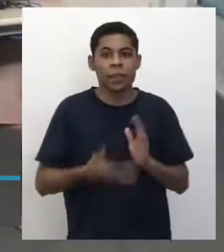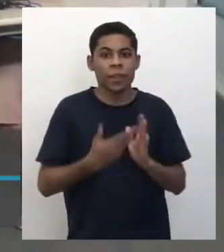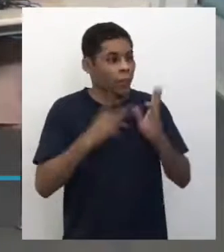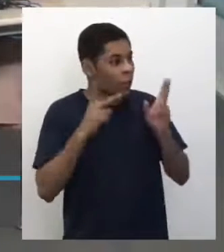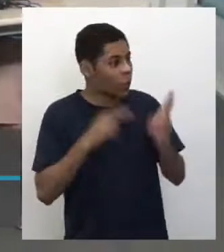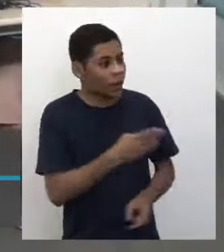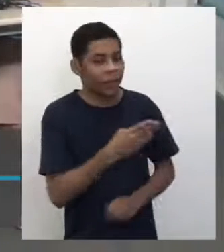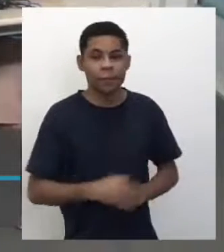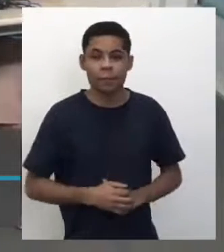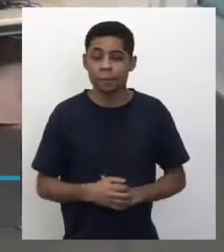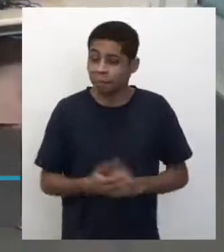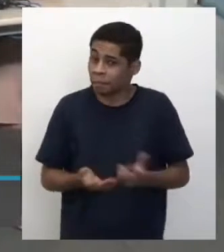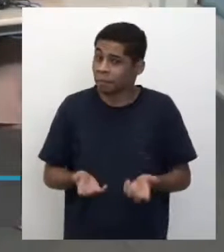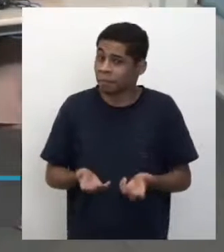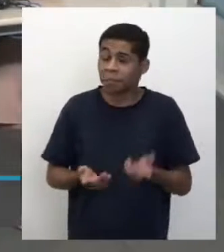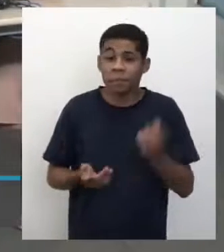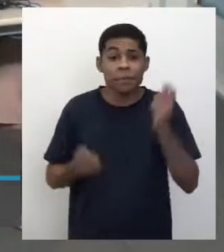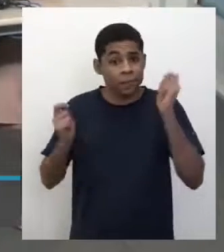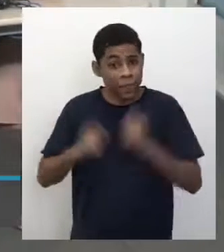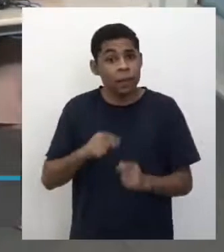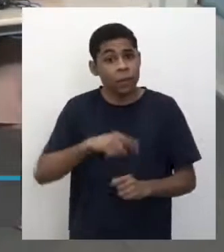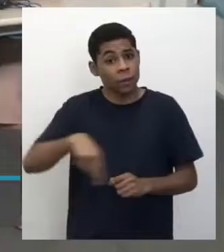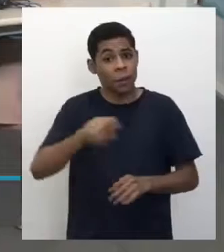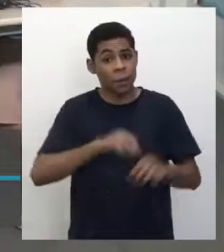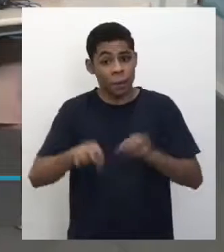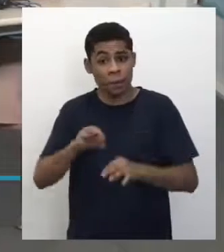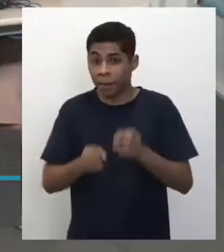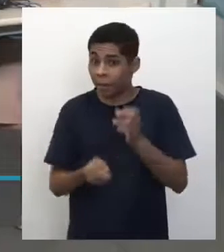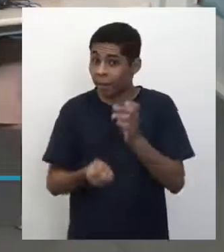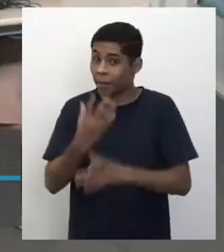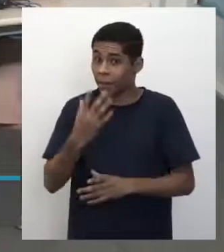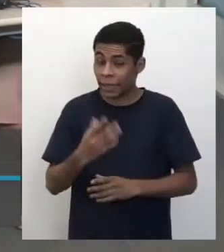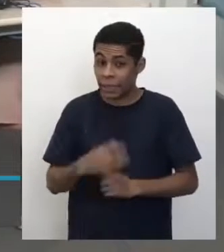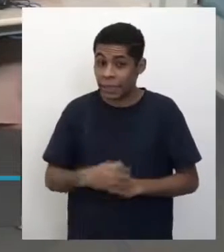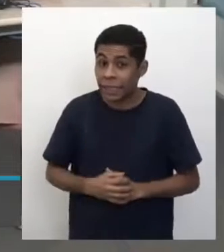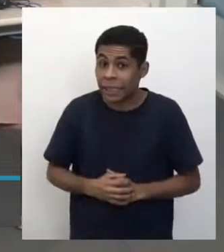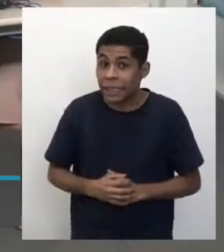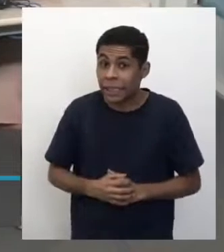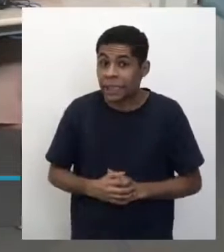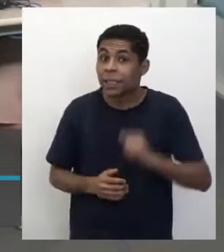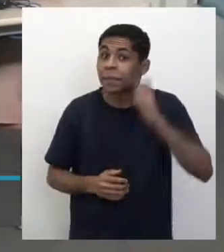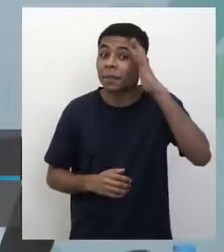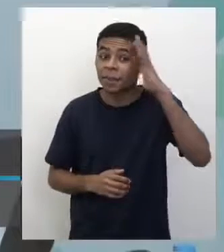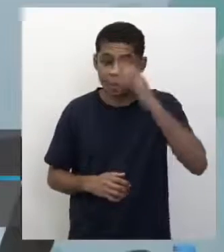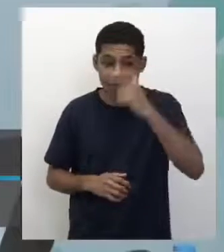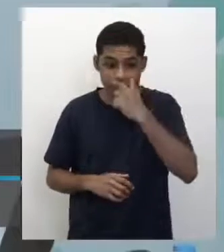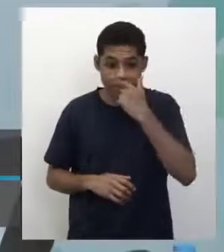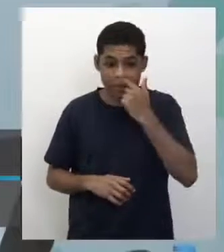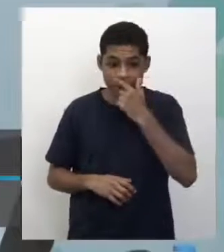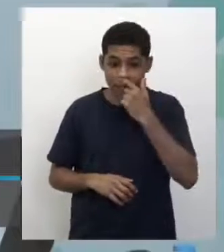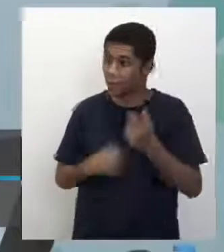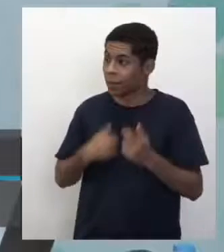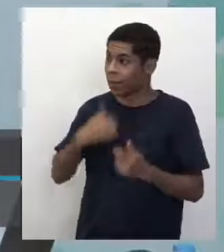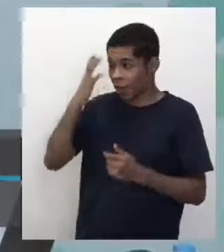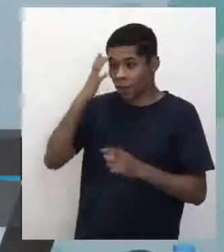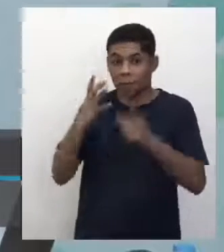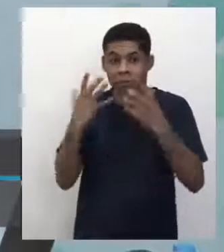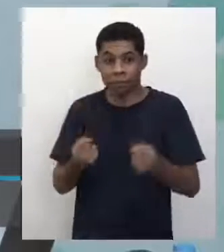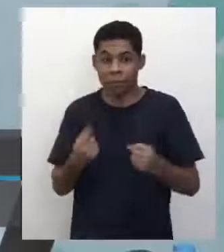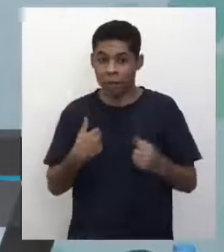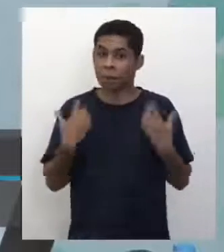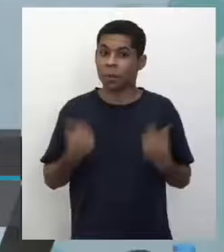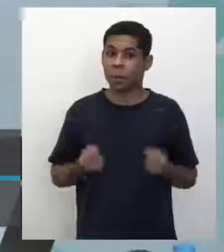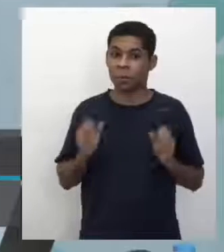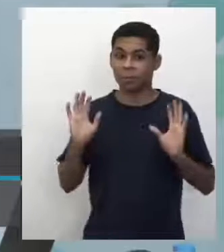Aliás, nós podemos construir um livro desse. Ai, será que eu deixo como desafio o terceiro? Eu construir acho que o um pessoal topa. livrinho Eu toparia, desse. eu